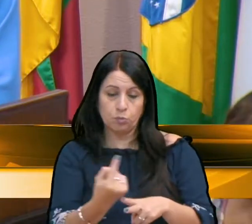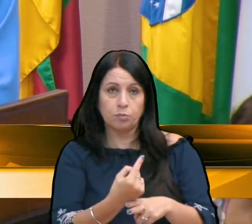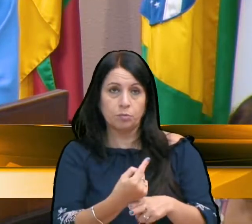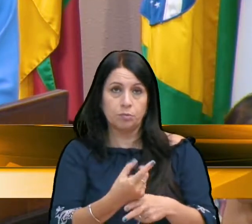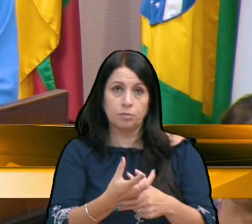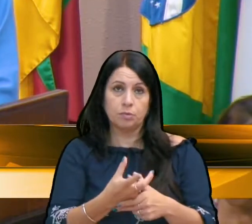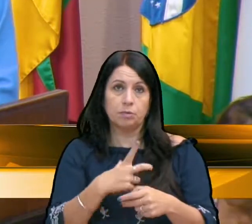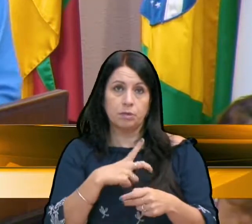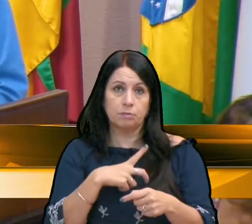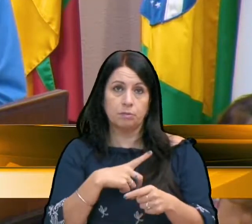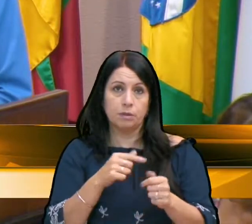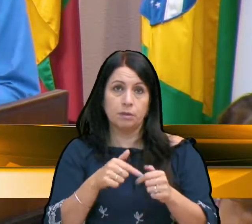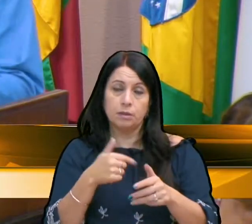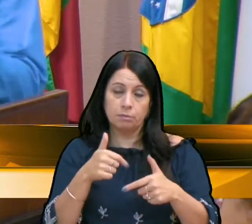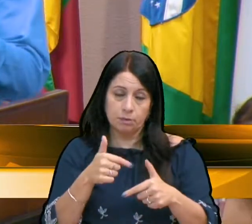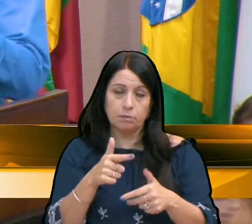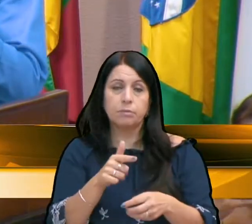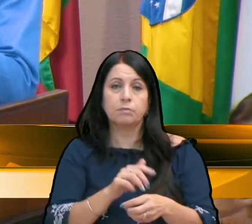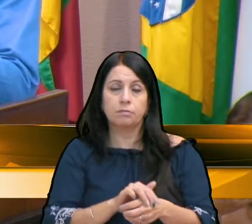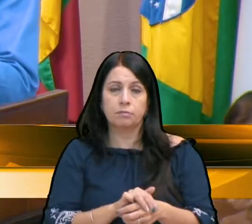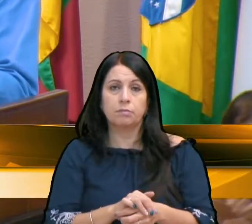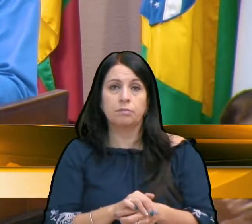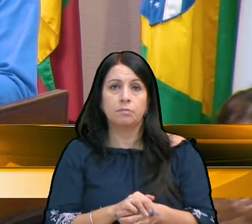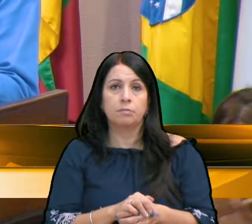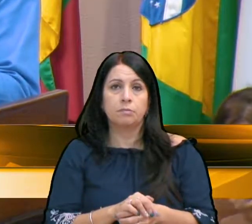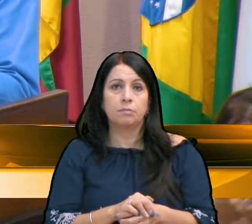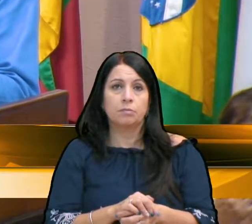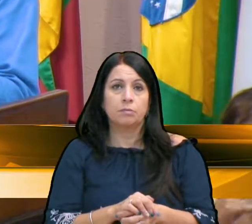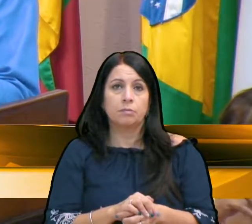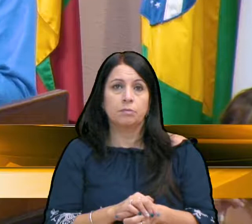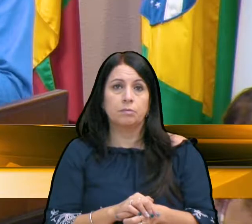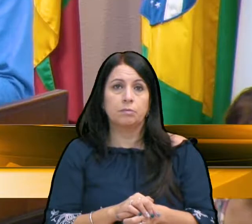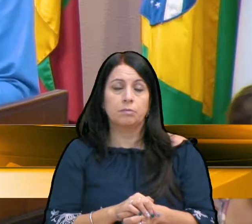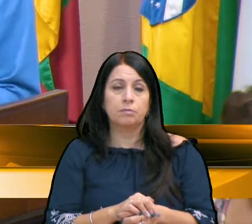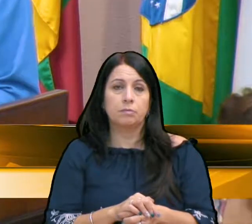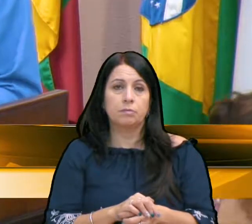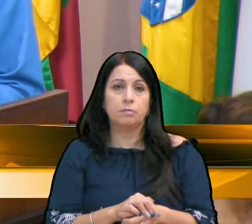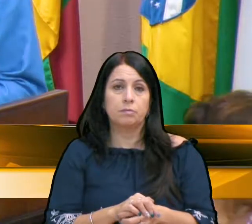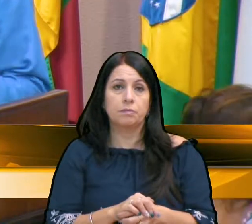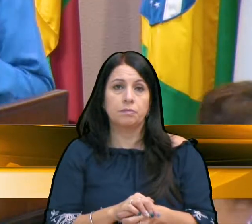a gente está também em cima trabalhando nesse sentido, para que